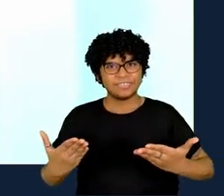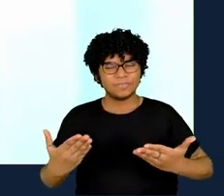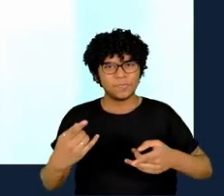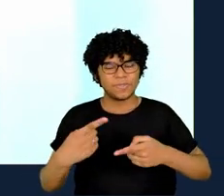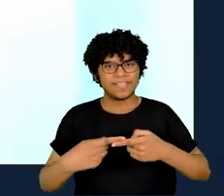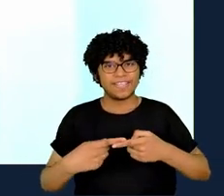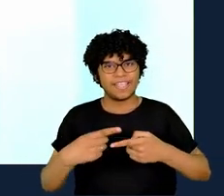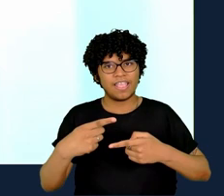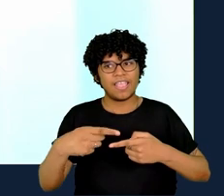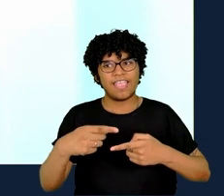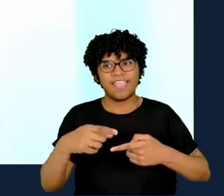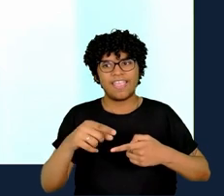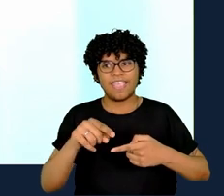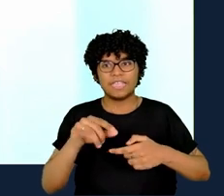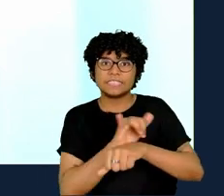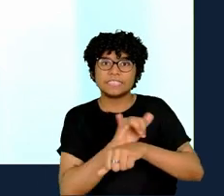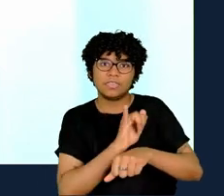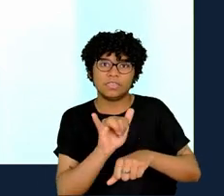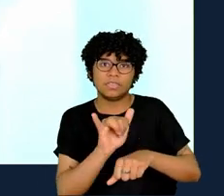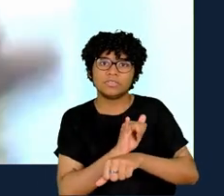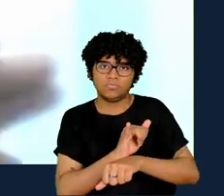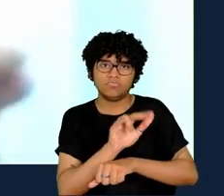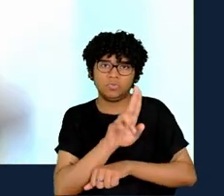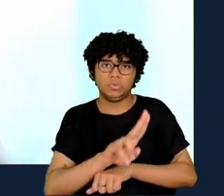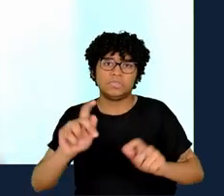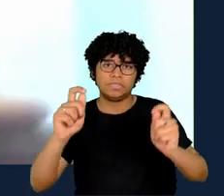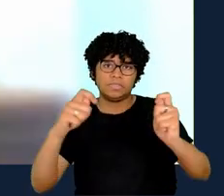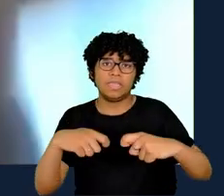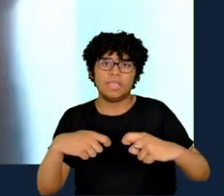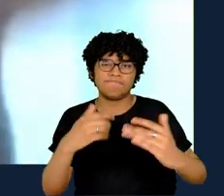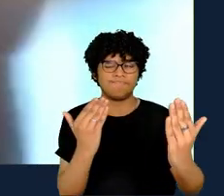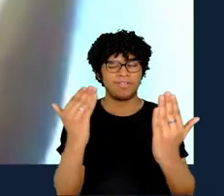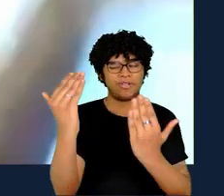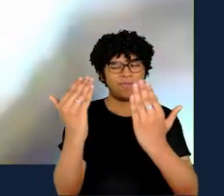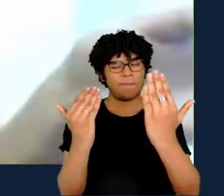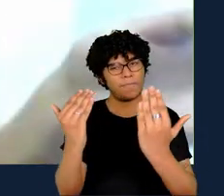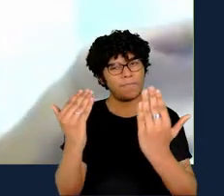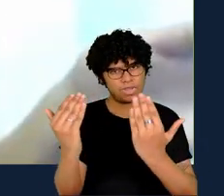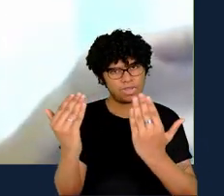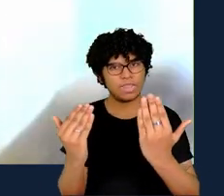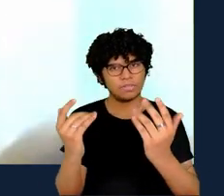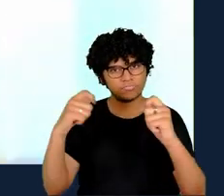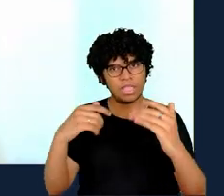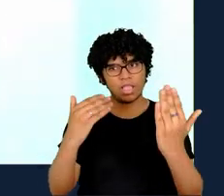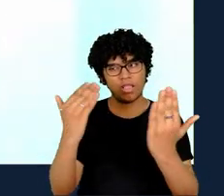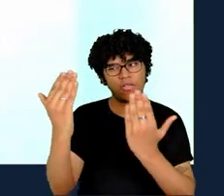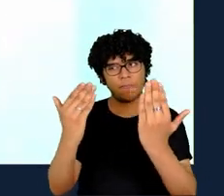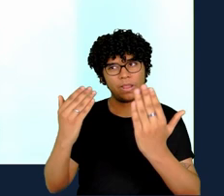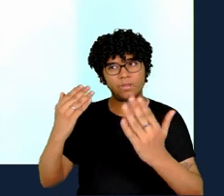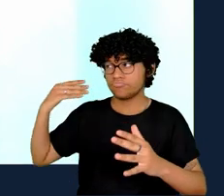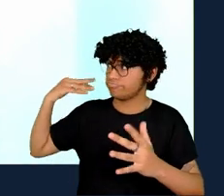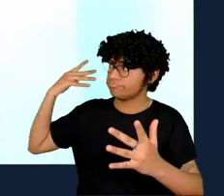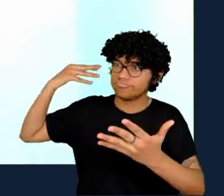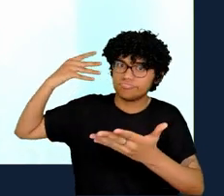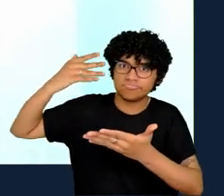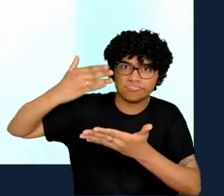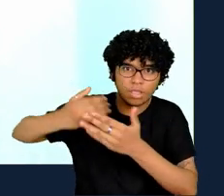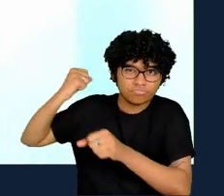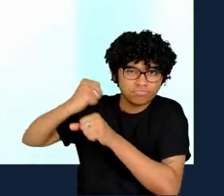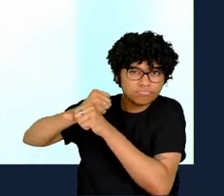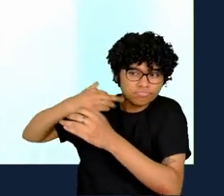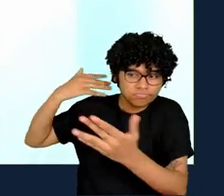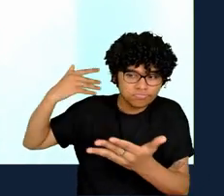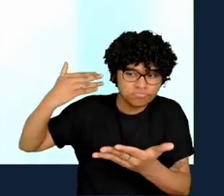muito útil, porque aí você consegue fazer uma comparação de muitos anos anteriores e do momento atual, né?